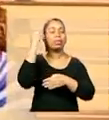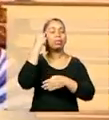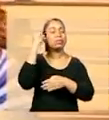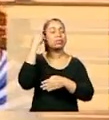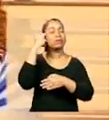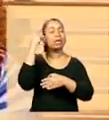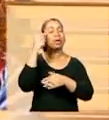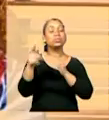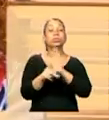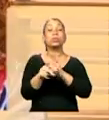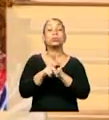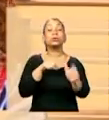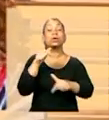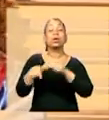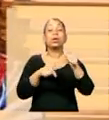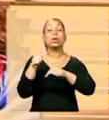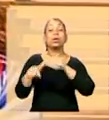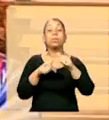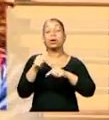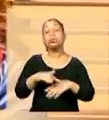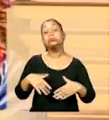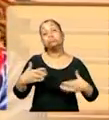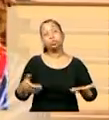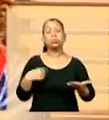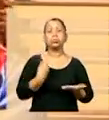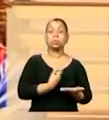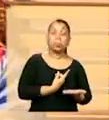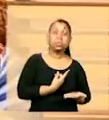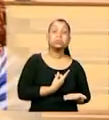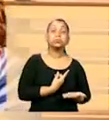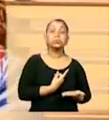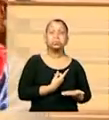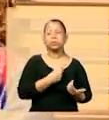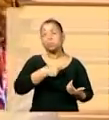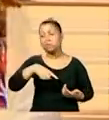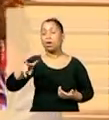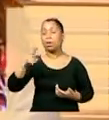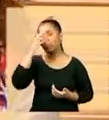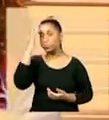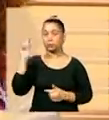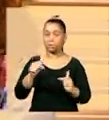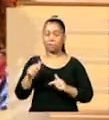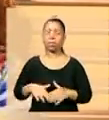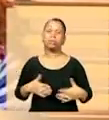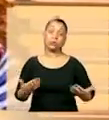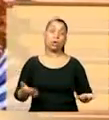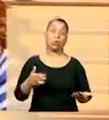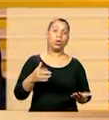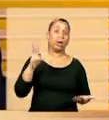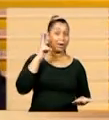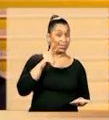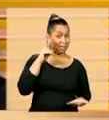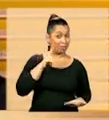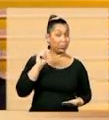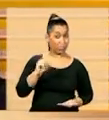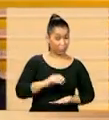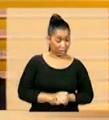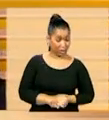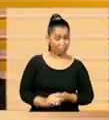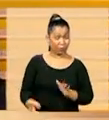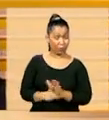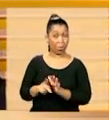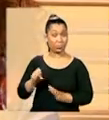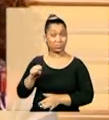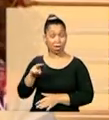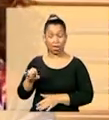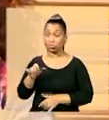trabalho, nós damos encaminhamento a esse trabalhador. Lembrando que o papel do Sereste não é tratar esse trabalhador, e sim